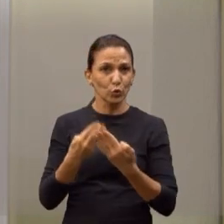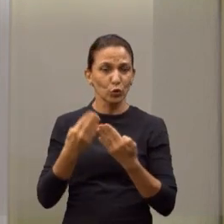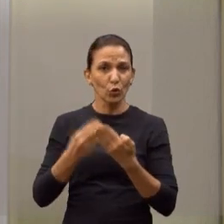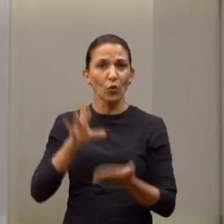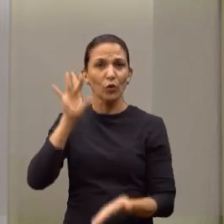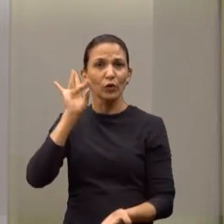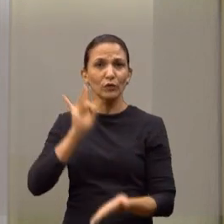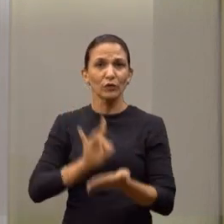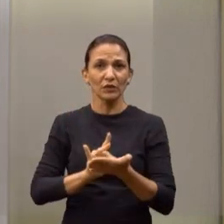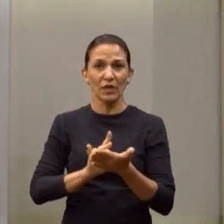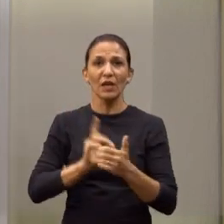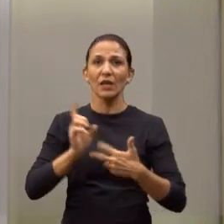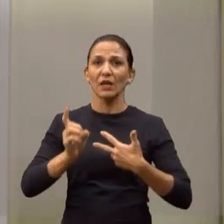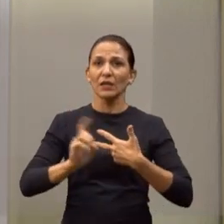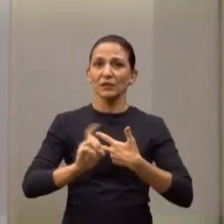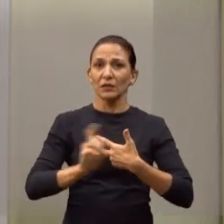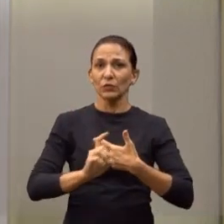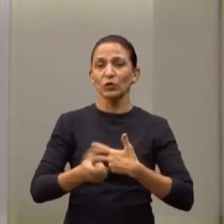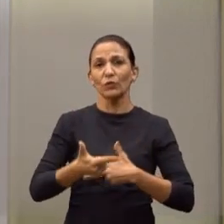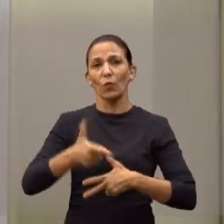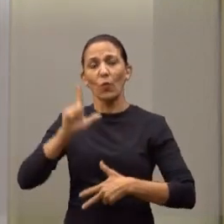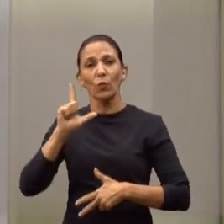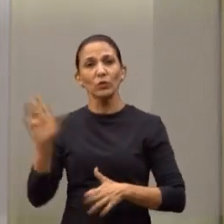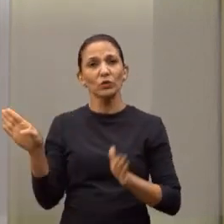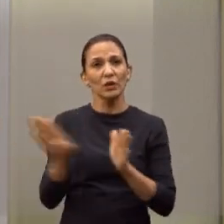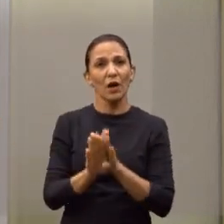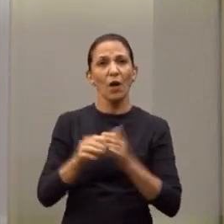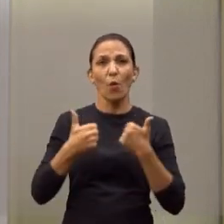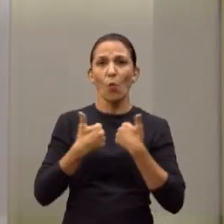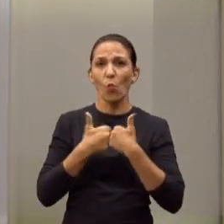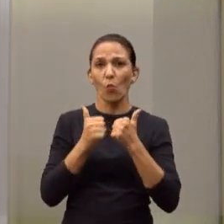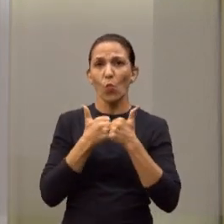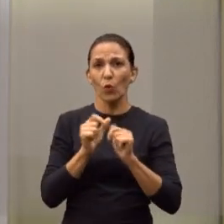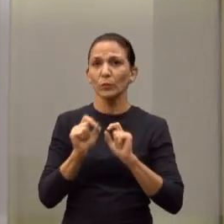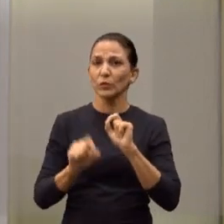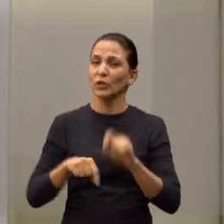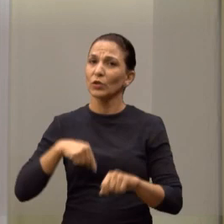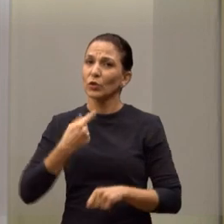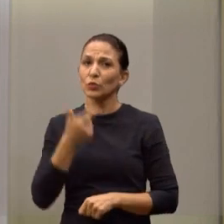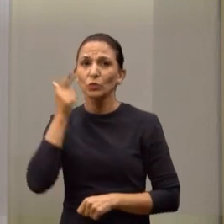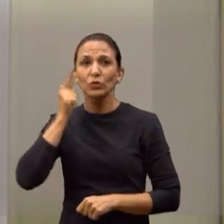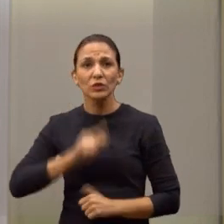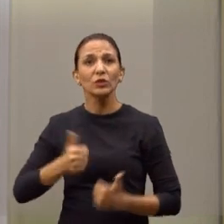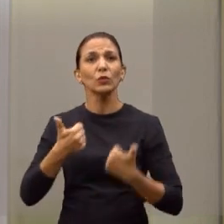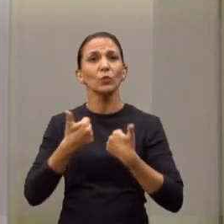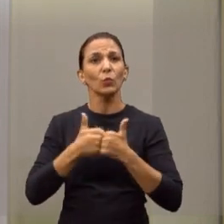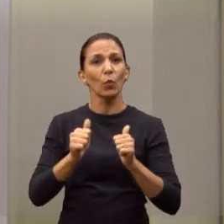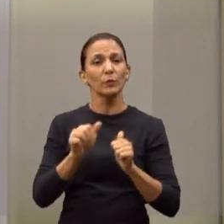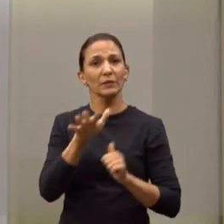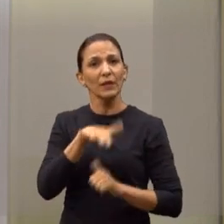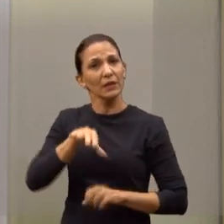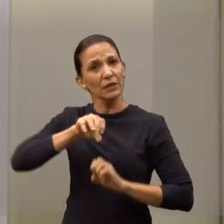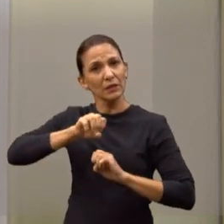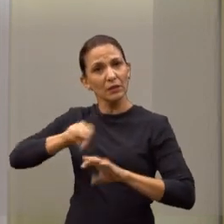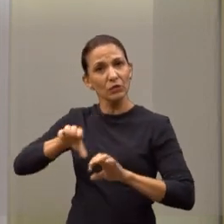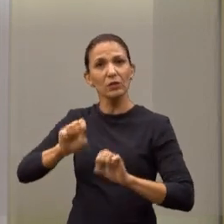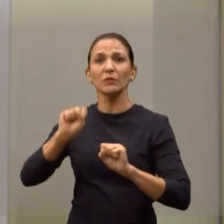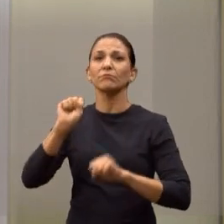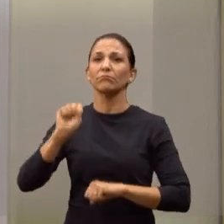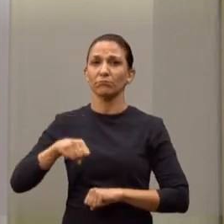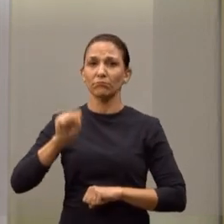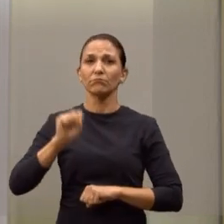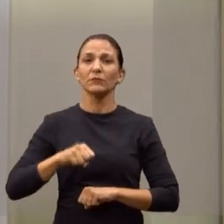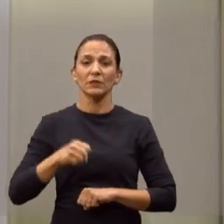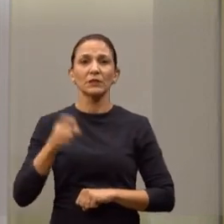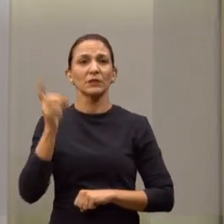oficializado pela executivo ontem essa vinda do ônibus aí realmente Paulo disseremos contemplado com esse ônibus aí pra educação é através